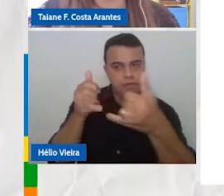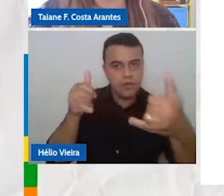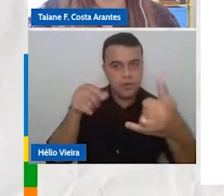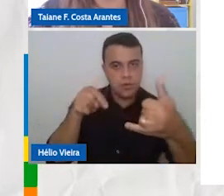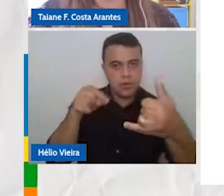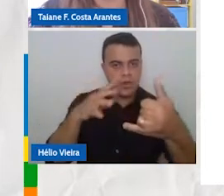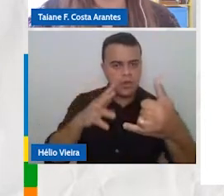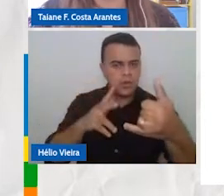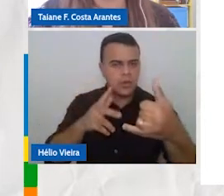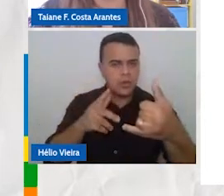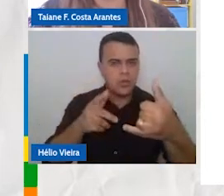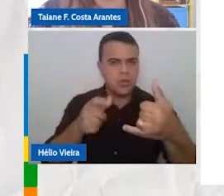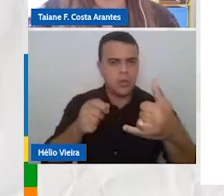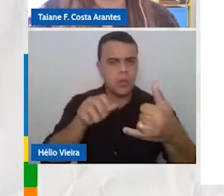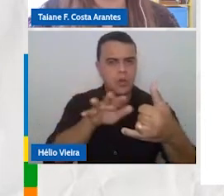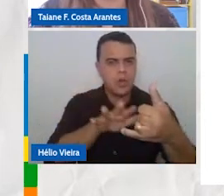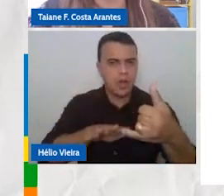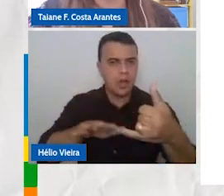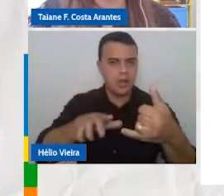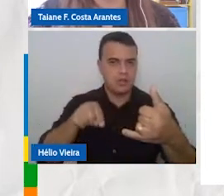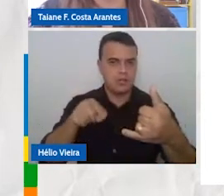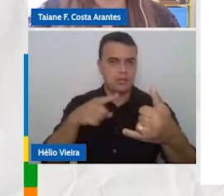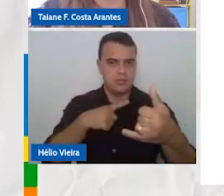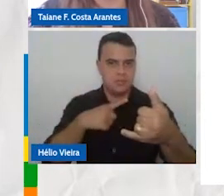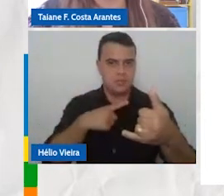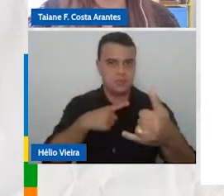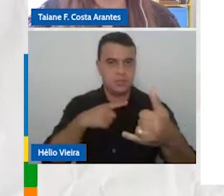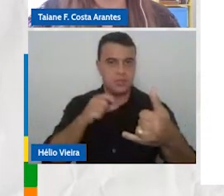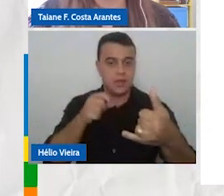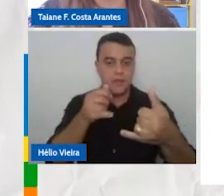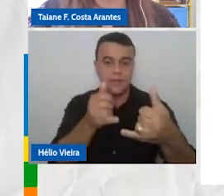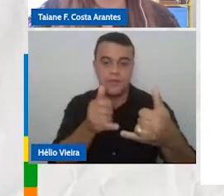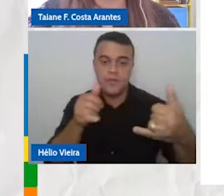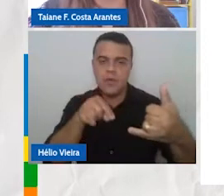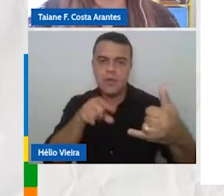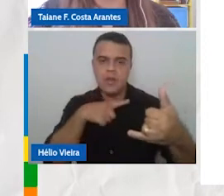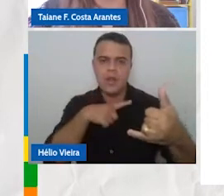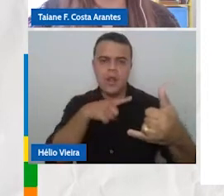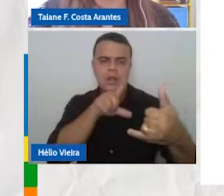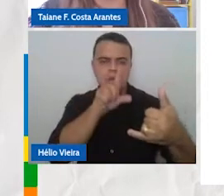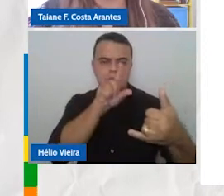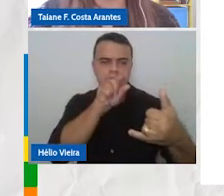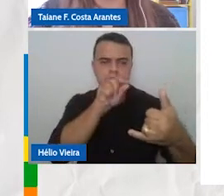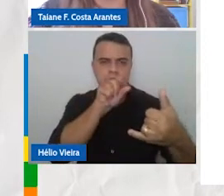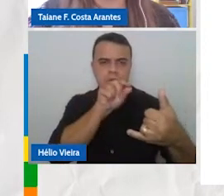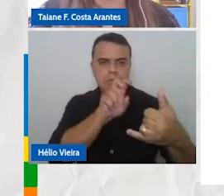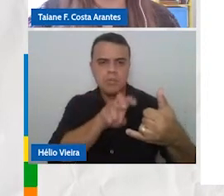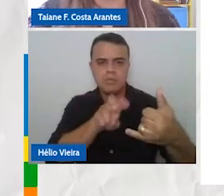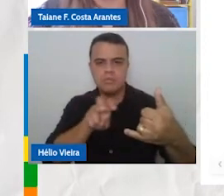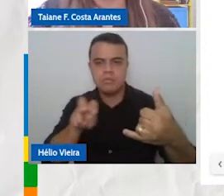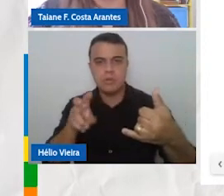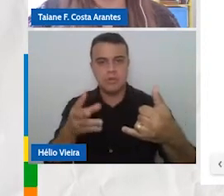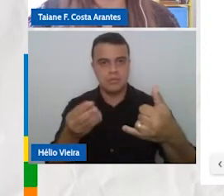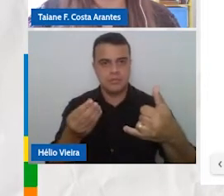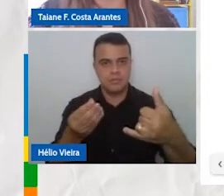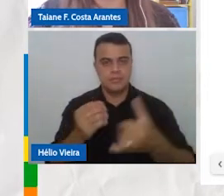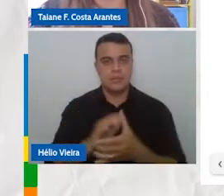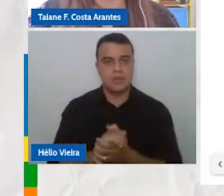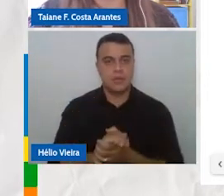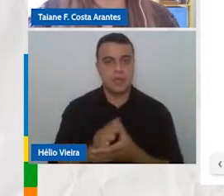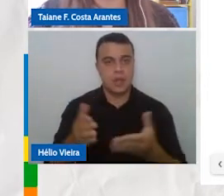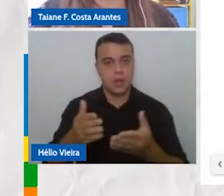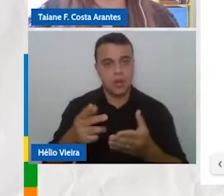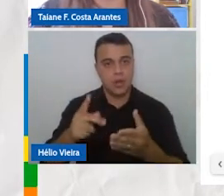cruzam toda essa parte da composição. Sobre os fios estão pousadas várias andorinhas. A